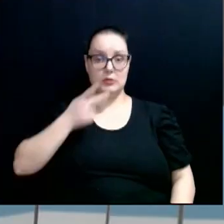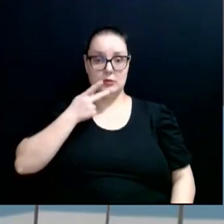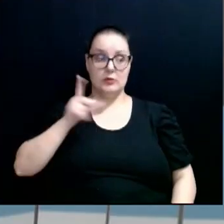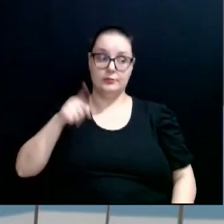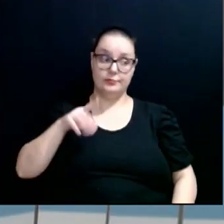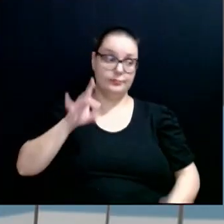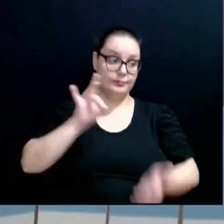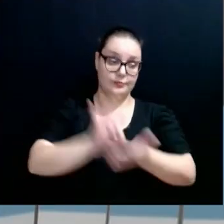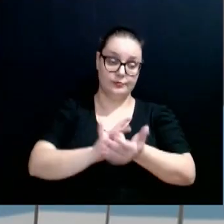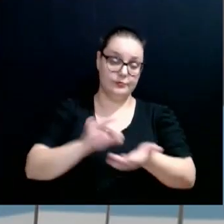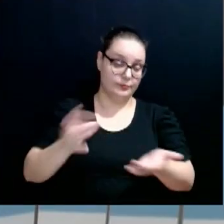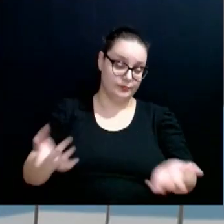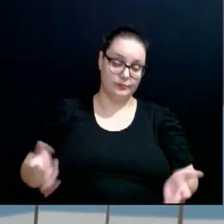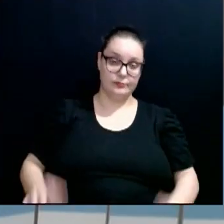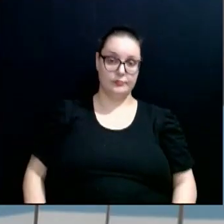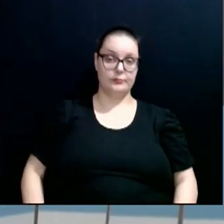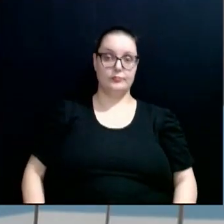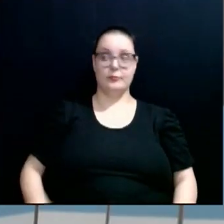São números. Né?